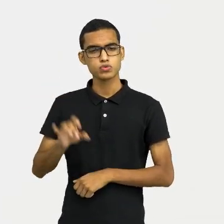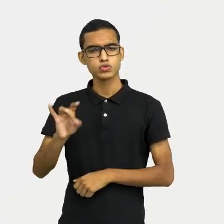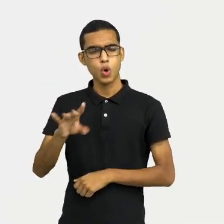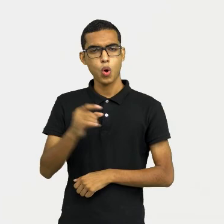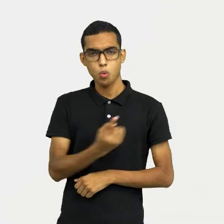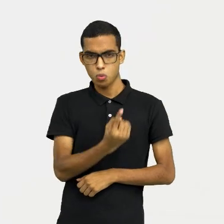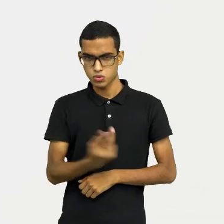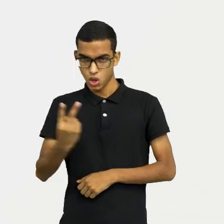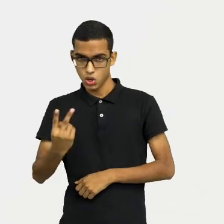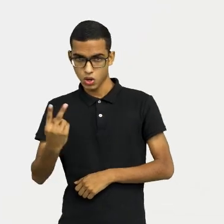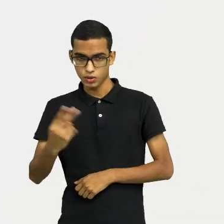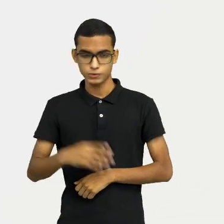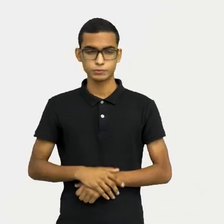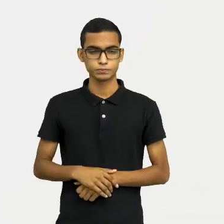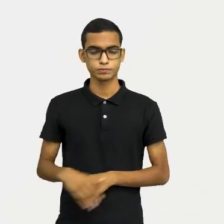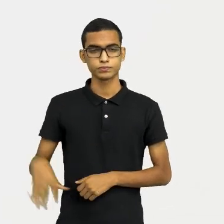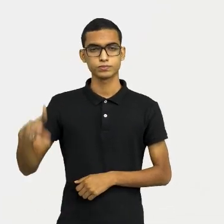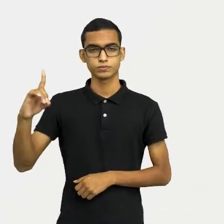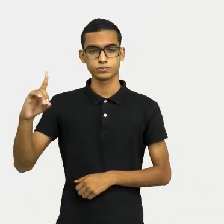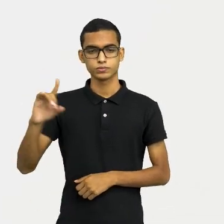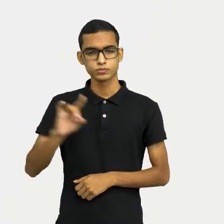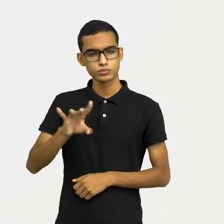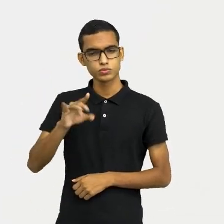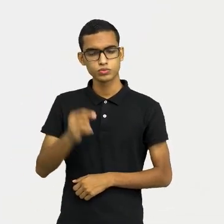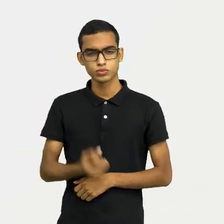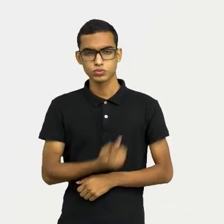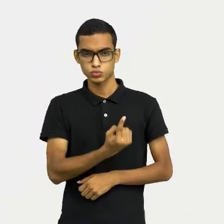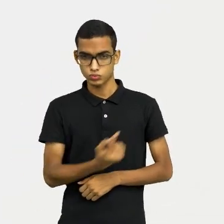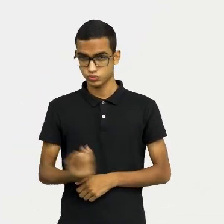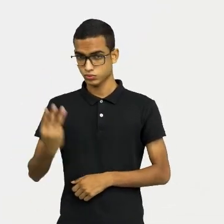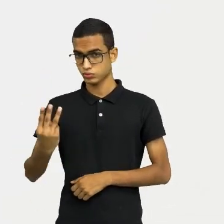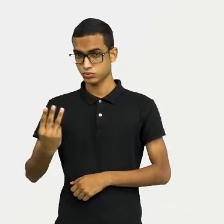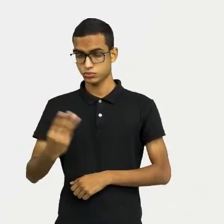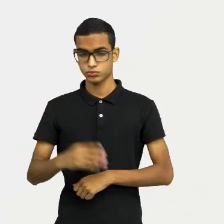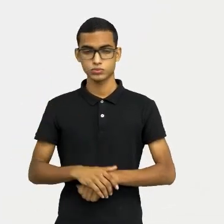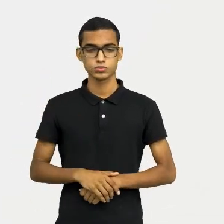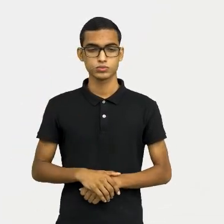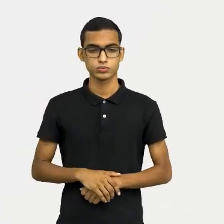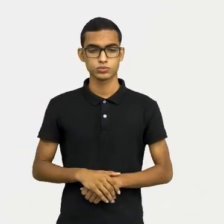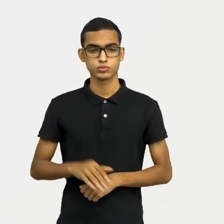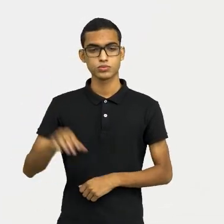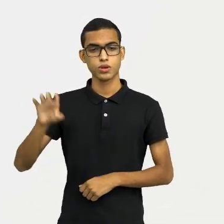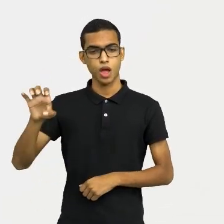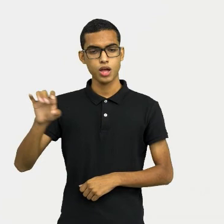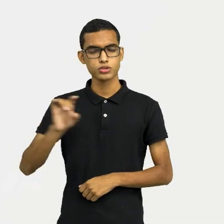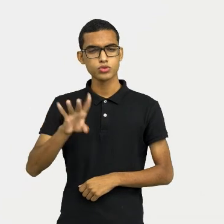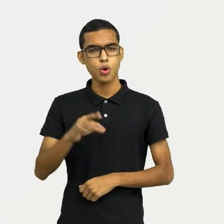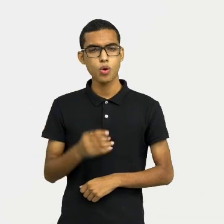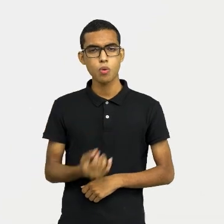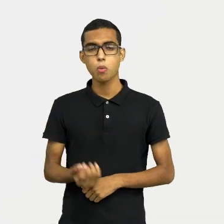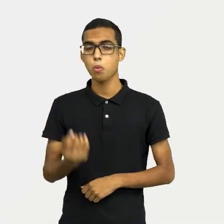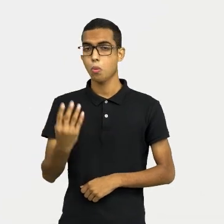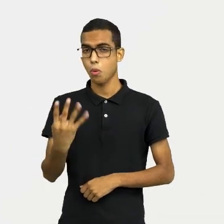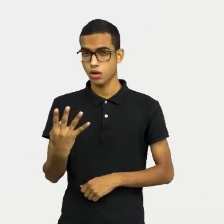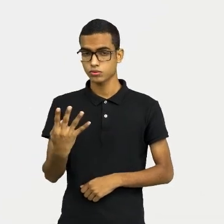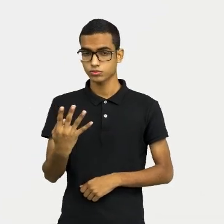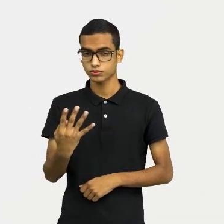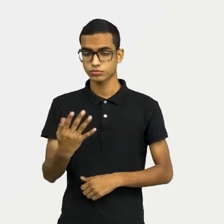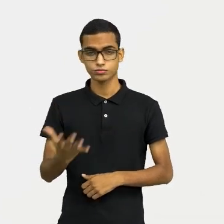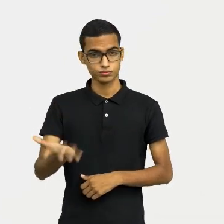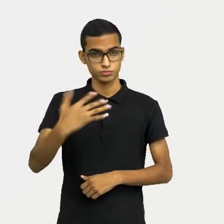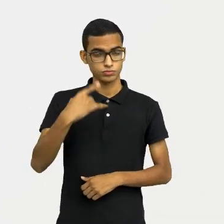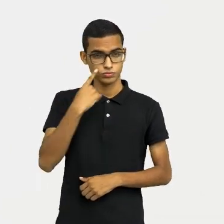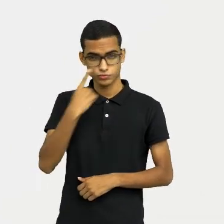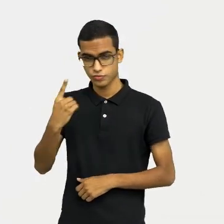2? Somente os itens 1 e 3? Somente o item 4? Vamos lá então